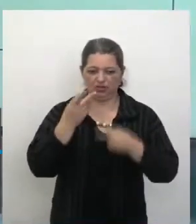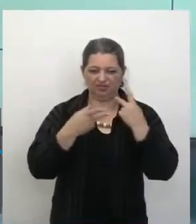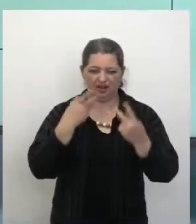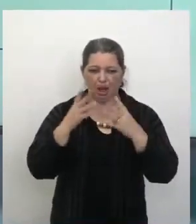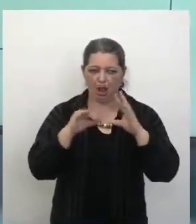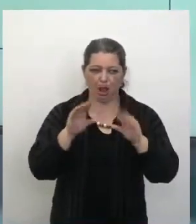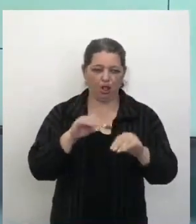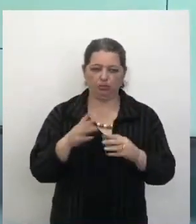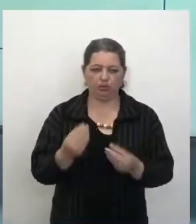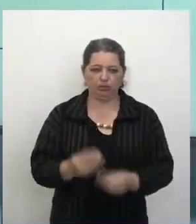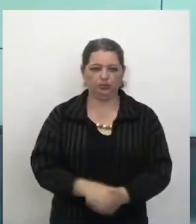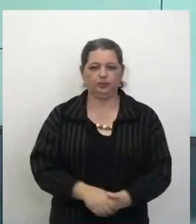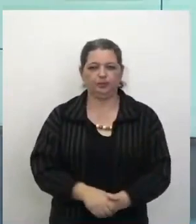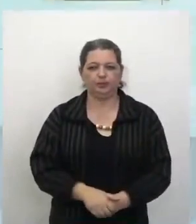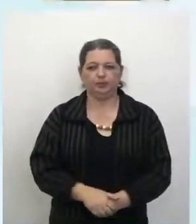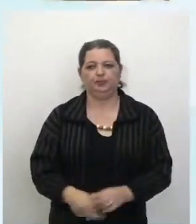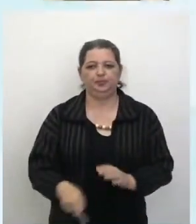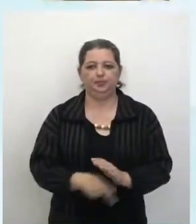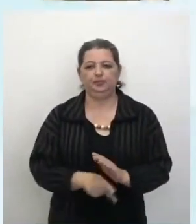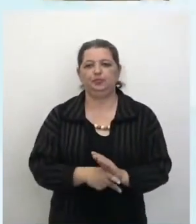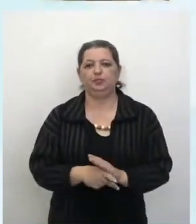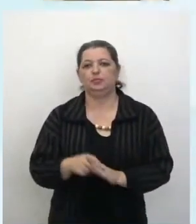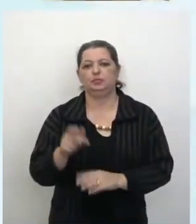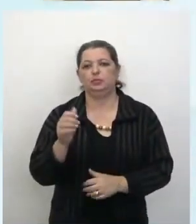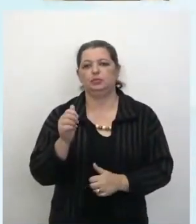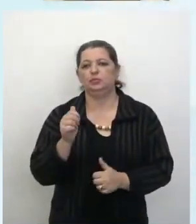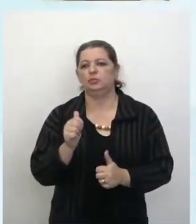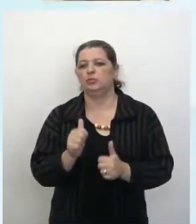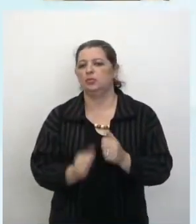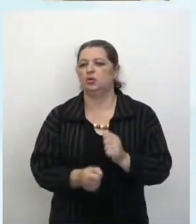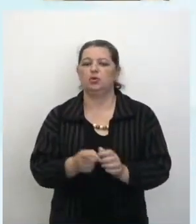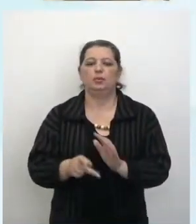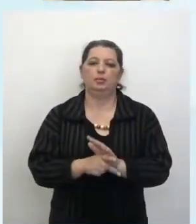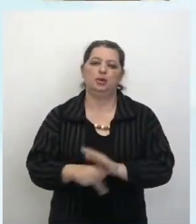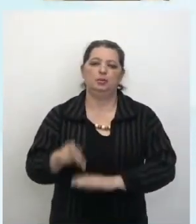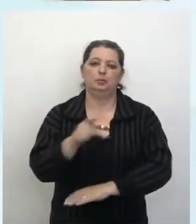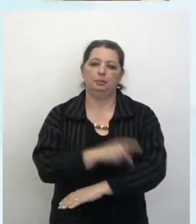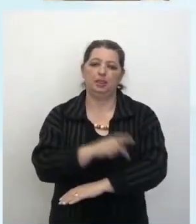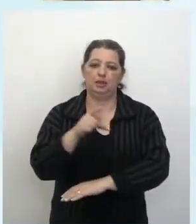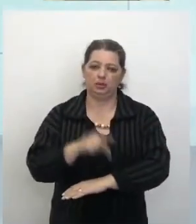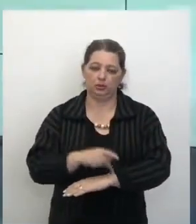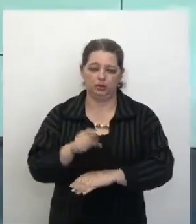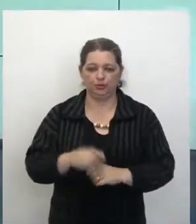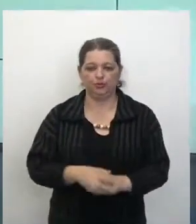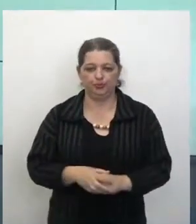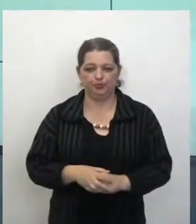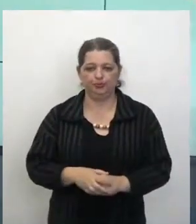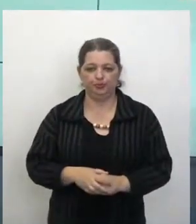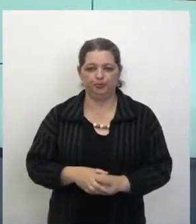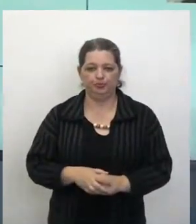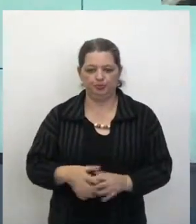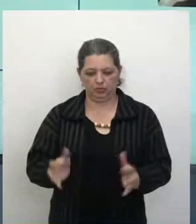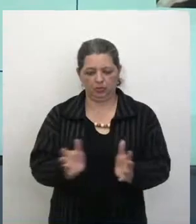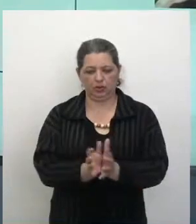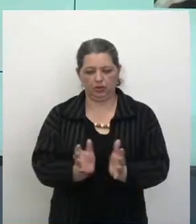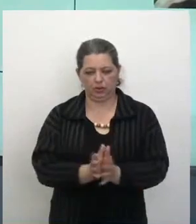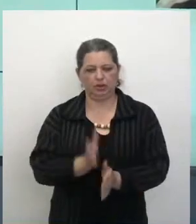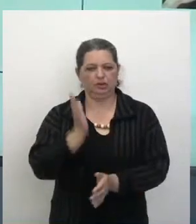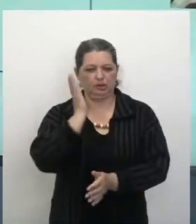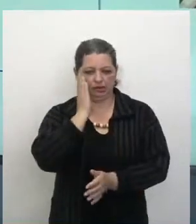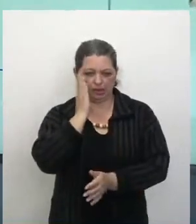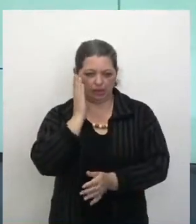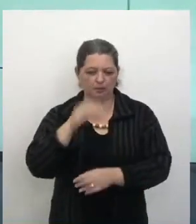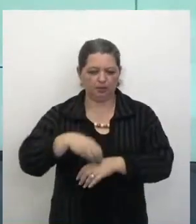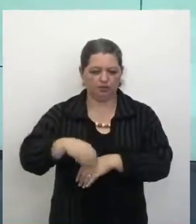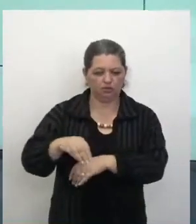Thiagão chegamos ao geipi ao jogo pedagógico a galera que já jogou sabe que eu vou